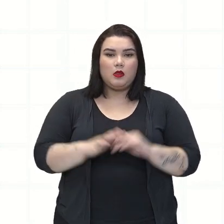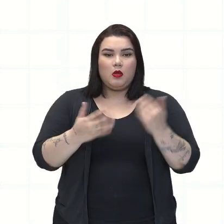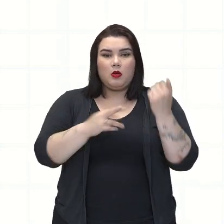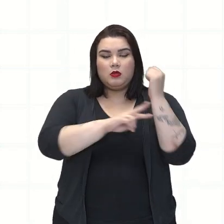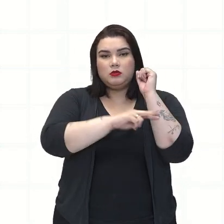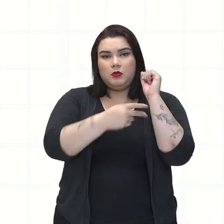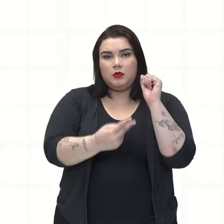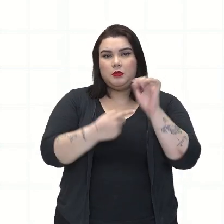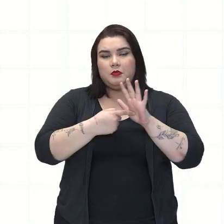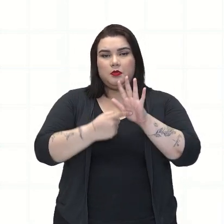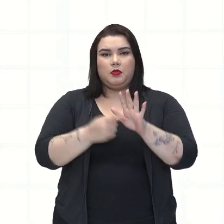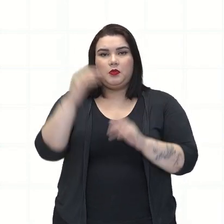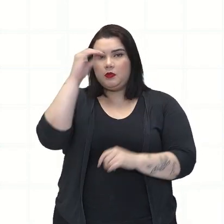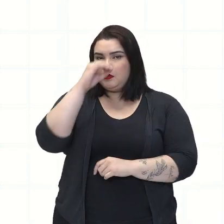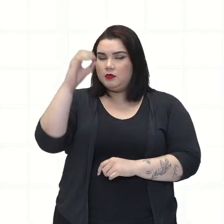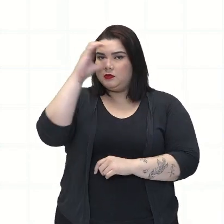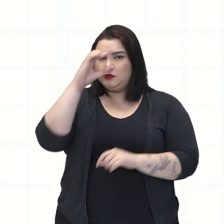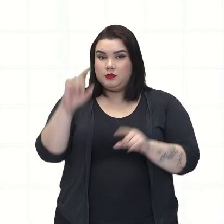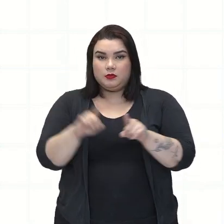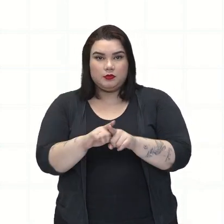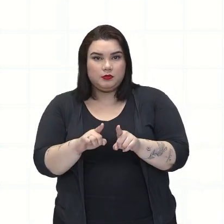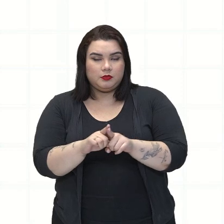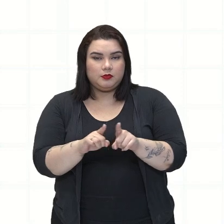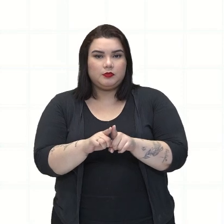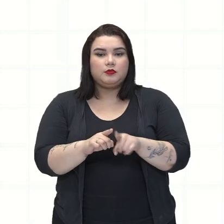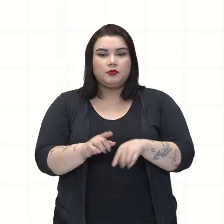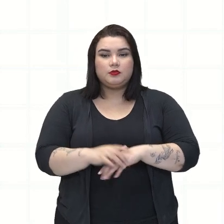consequentemente, expor conhecimentos, né?